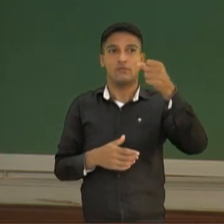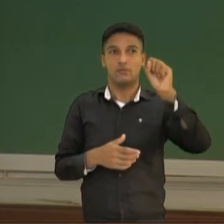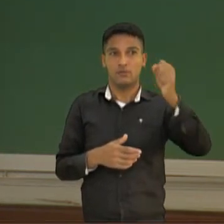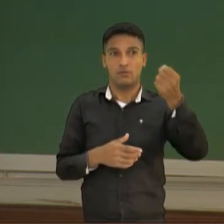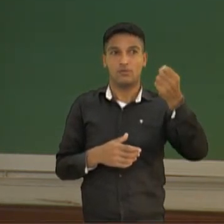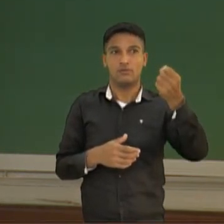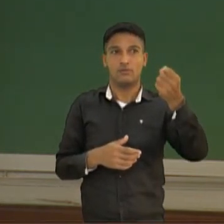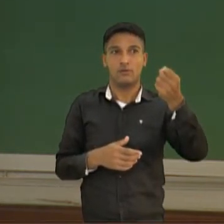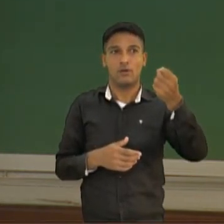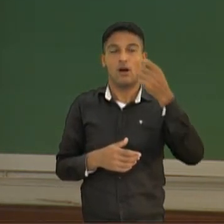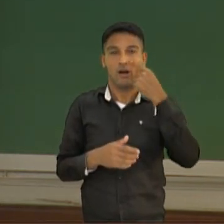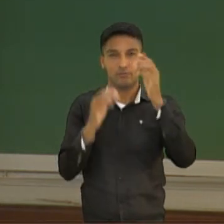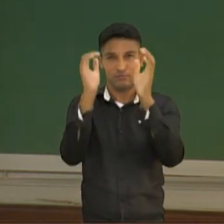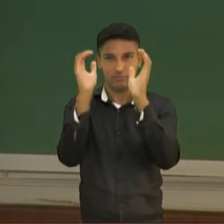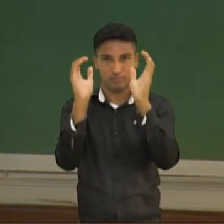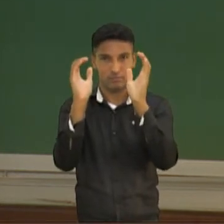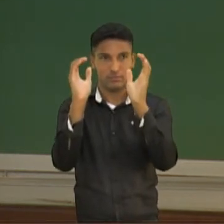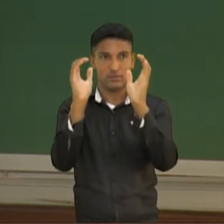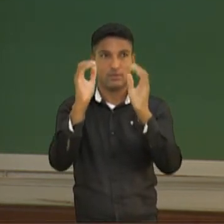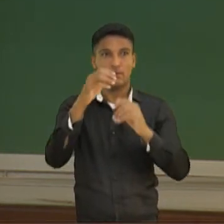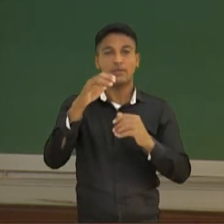E fez as multiplicações.